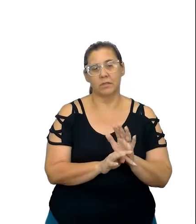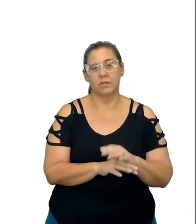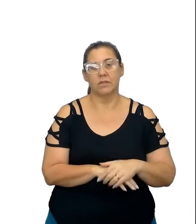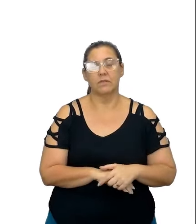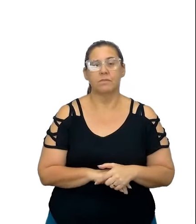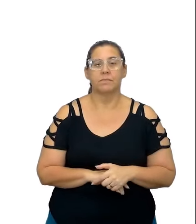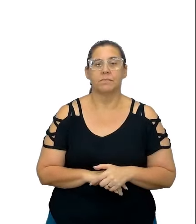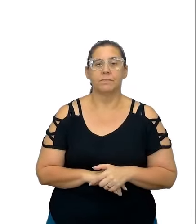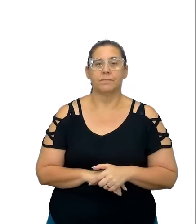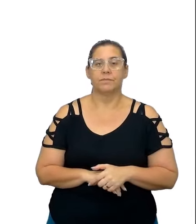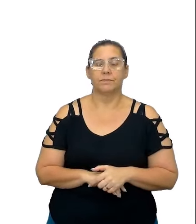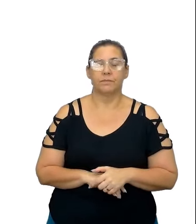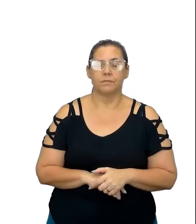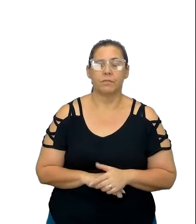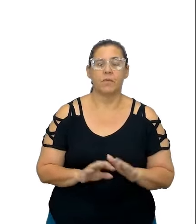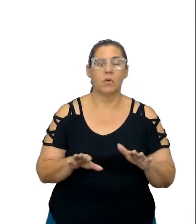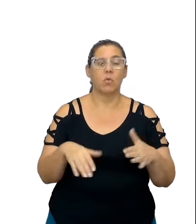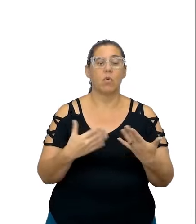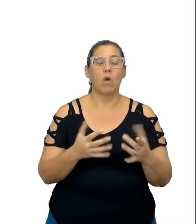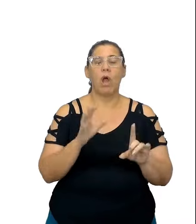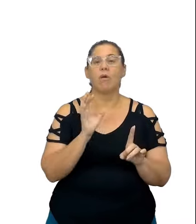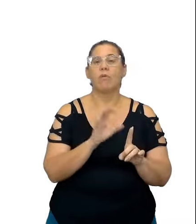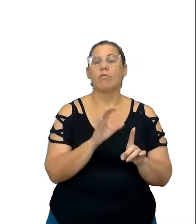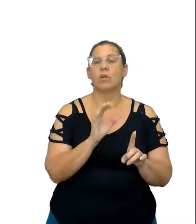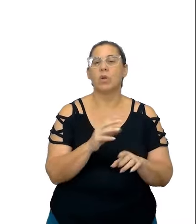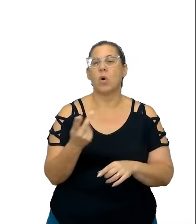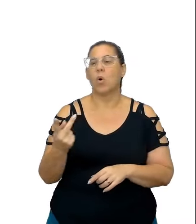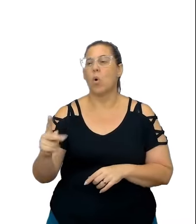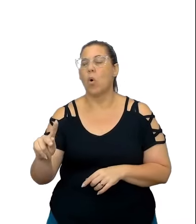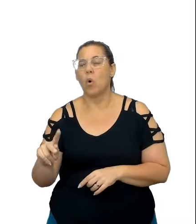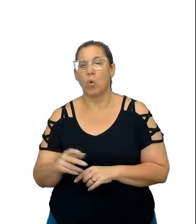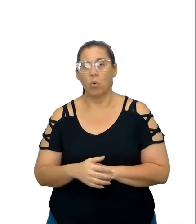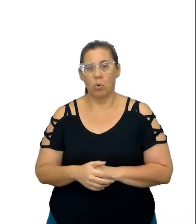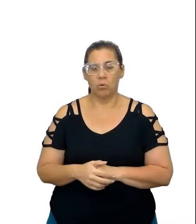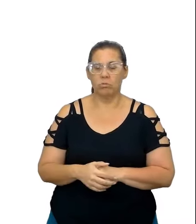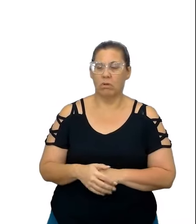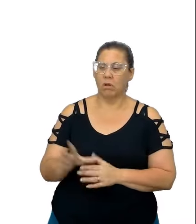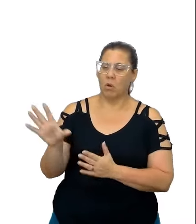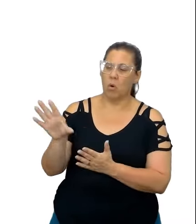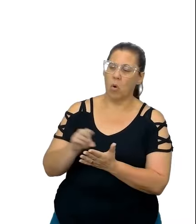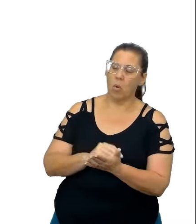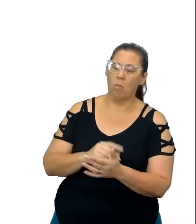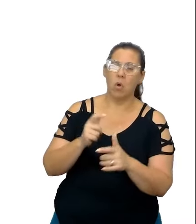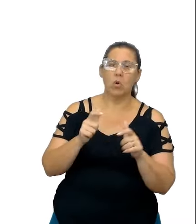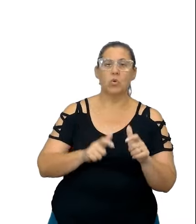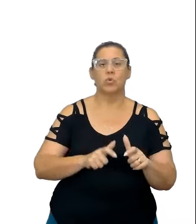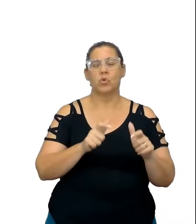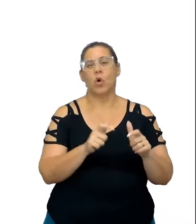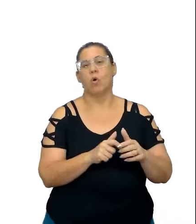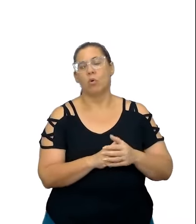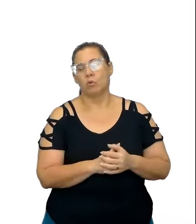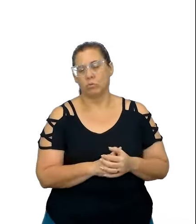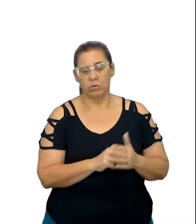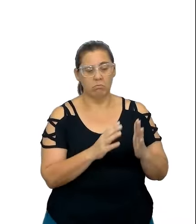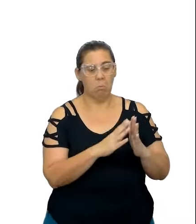deles foi, influenciado por outros textos memes exemplares que foram